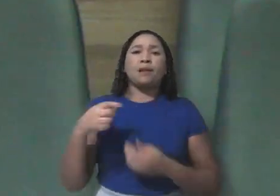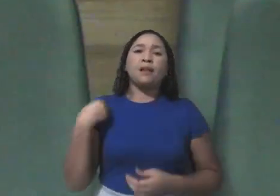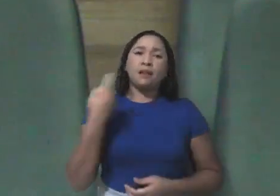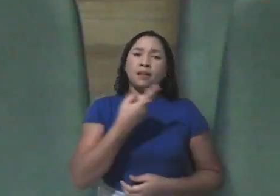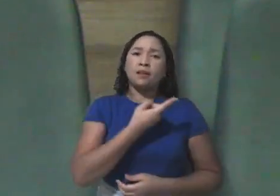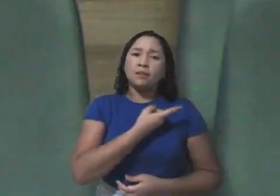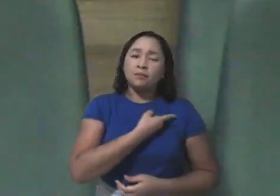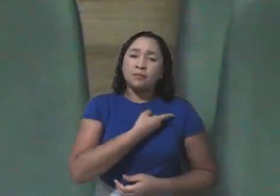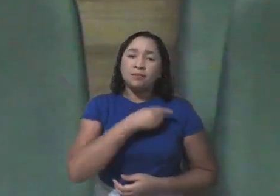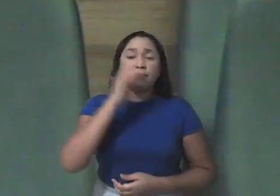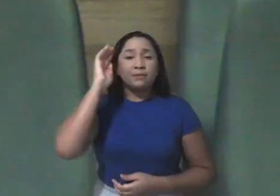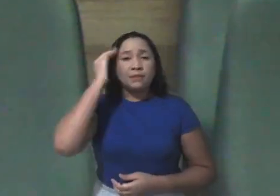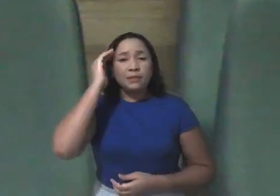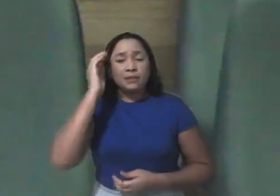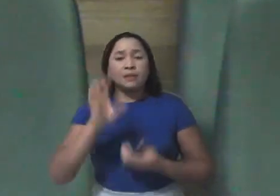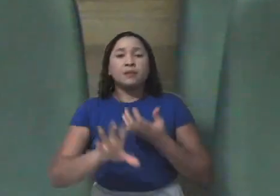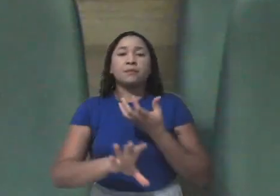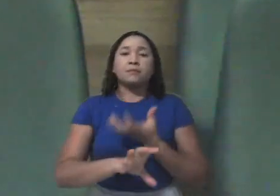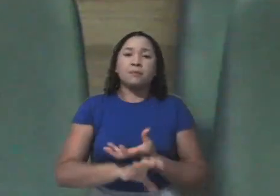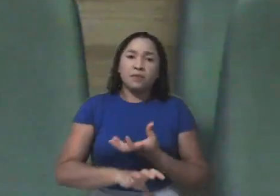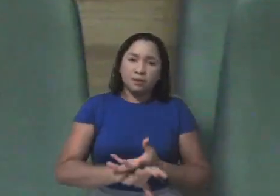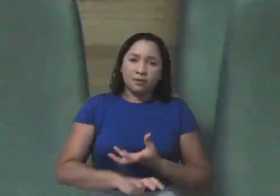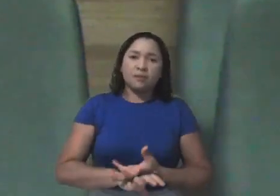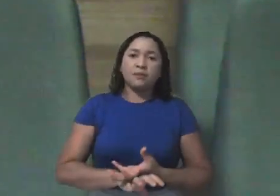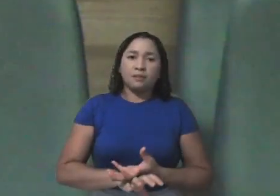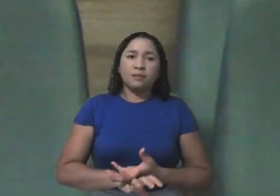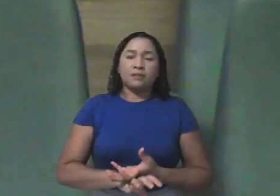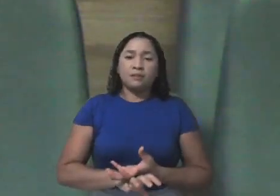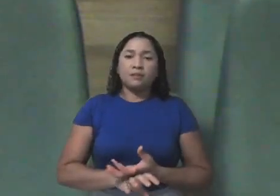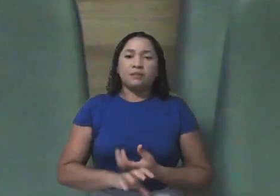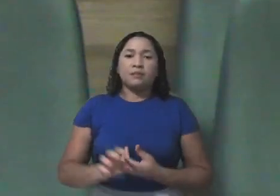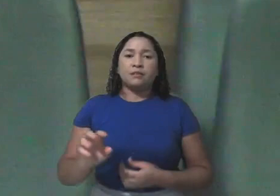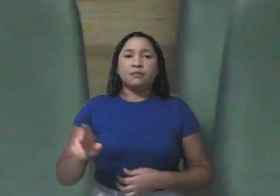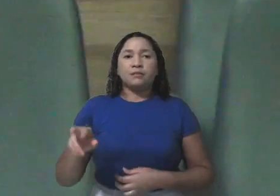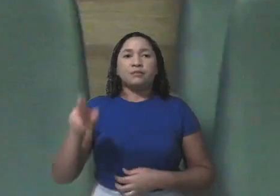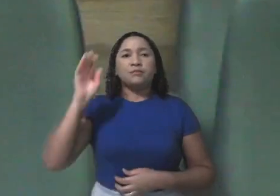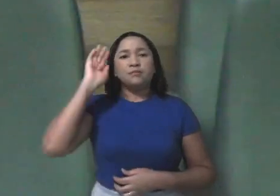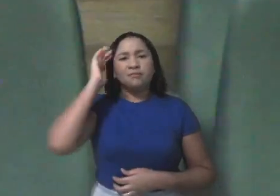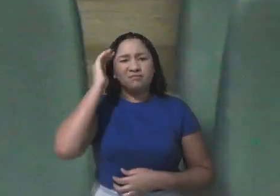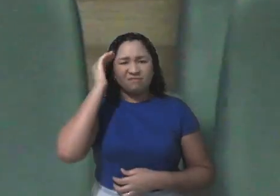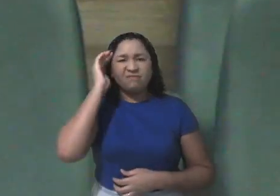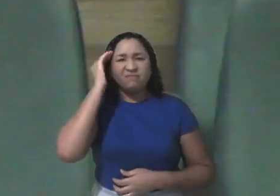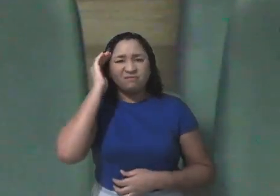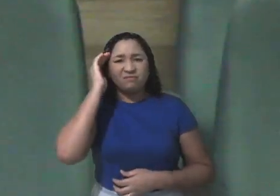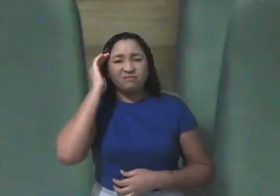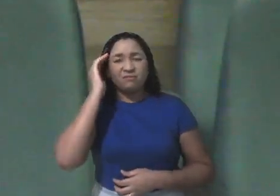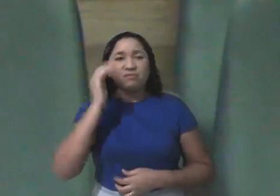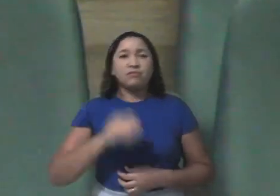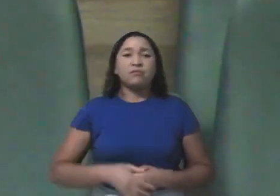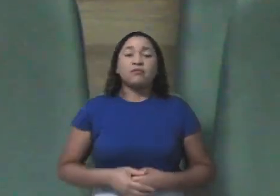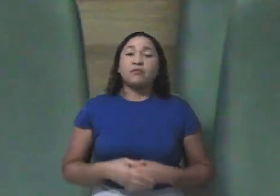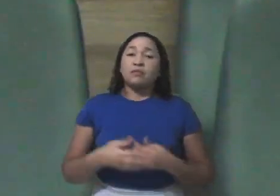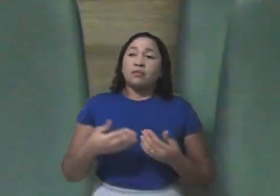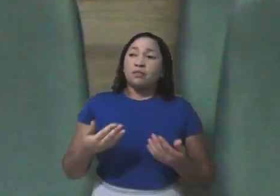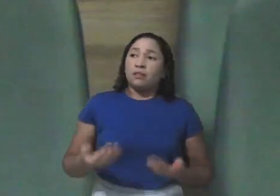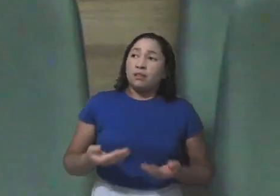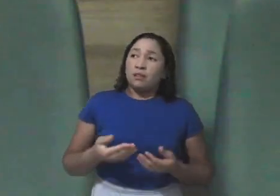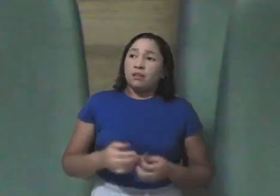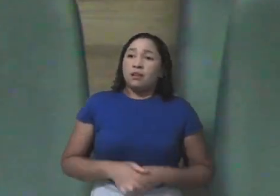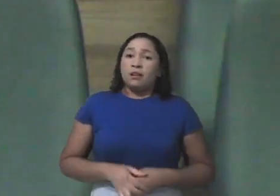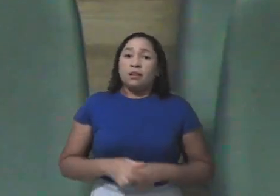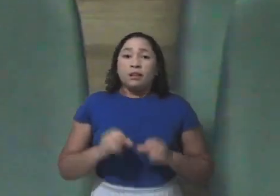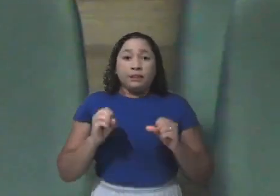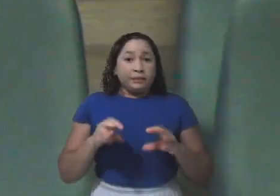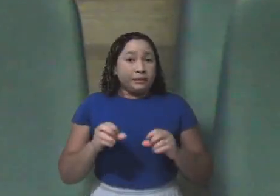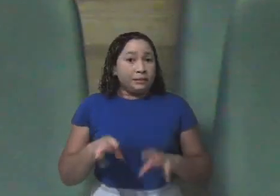coisas, os últimos tempos, os últimos dias. Os irmãos compreenderam? Então, quem vier dizer que escatologia não está na Bíblia e não deve